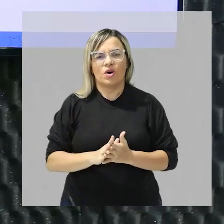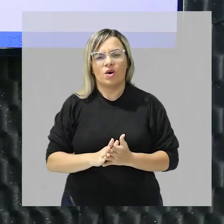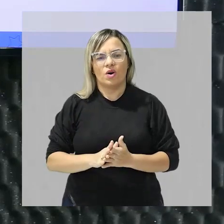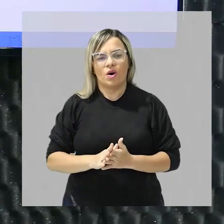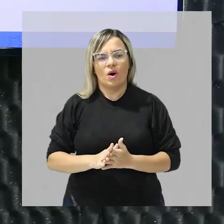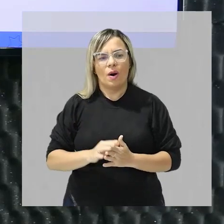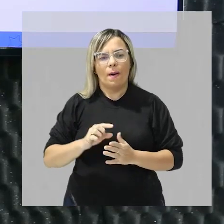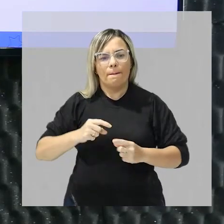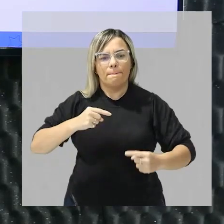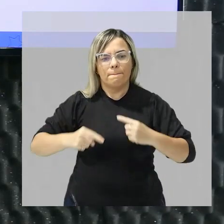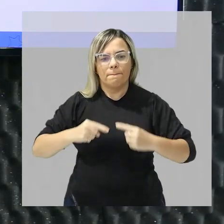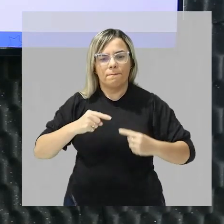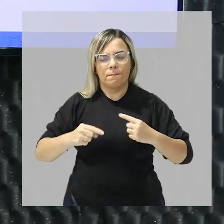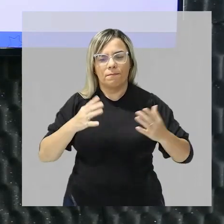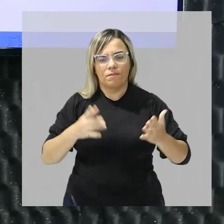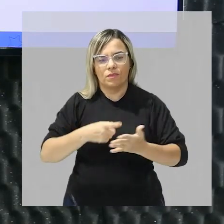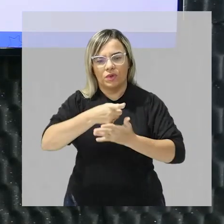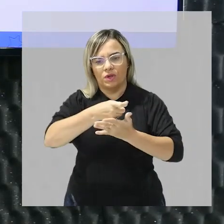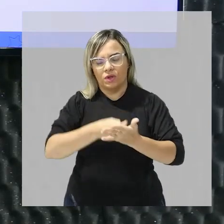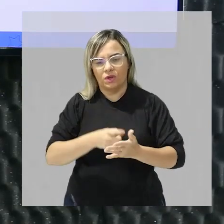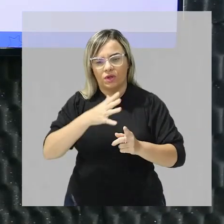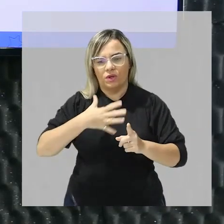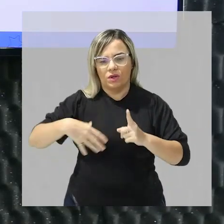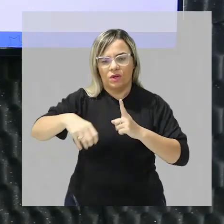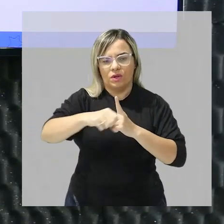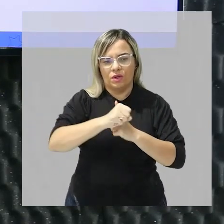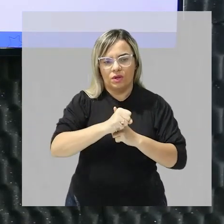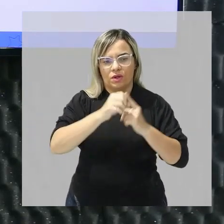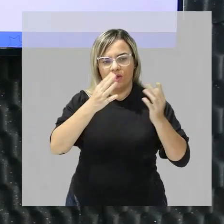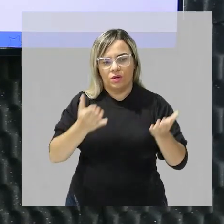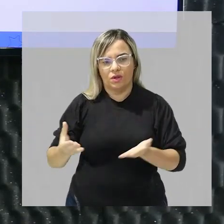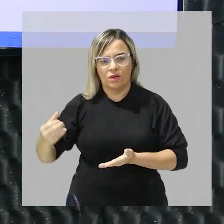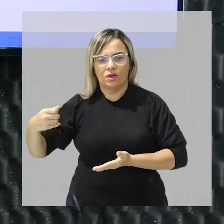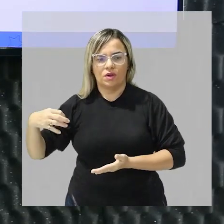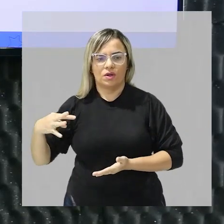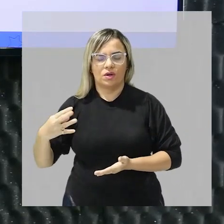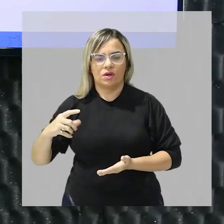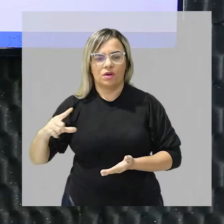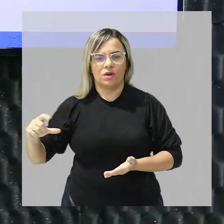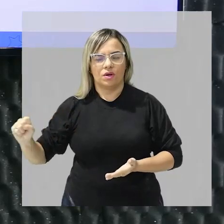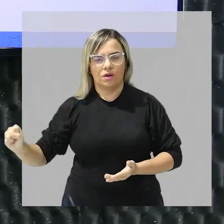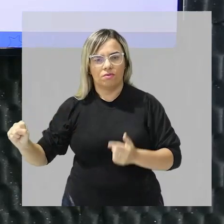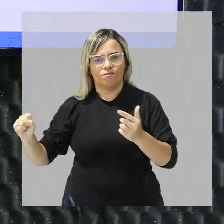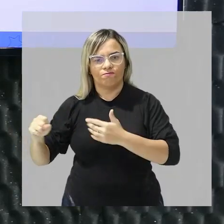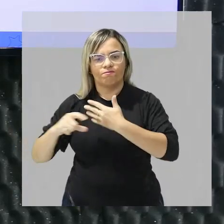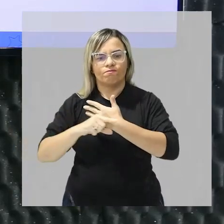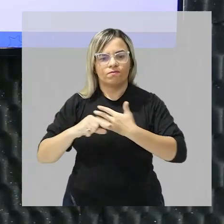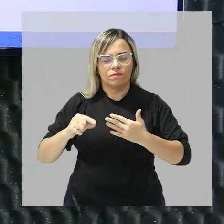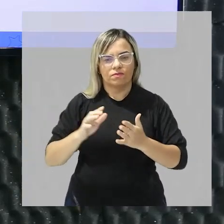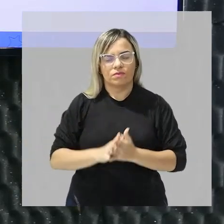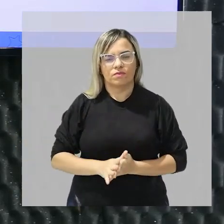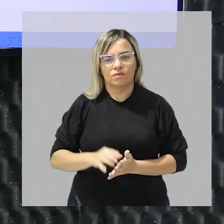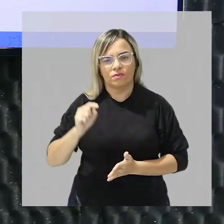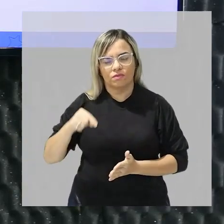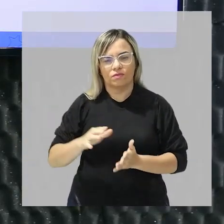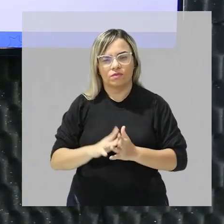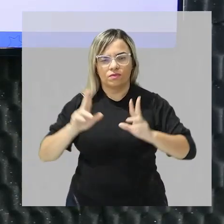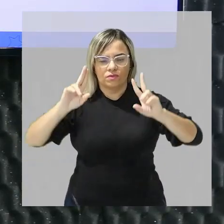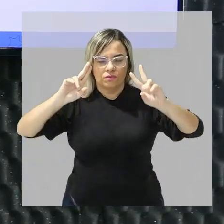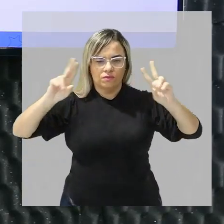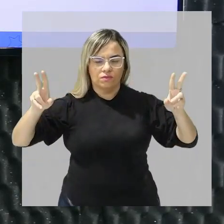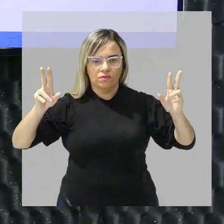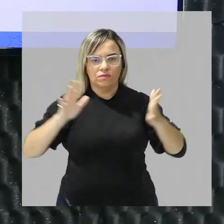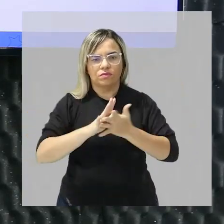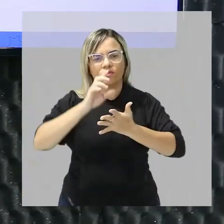sociólogo espanhol Manuel Castells, beleza? Então, olha só, o grande tema desse